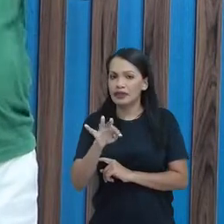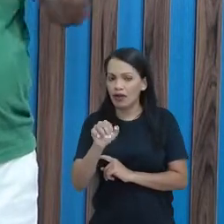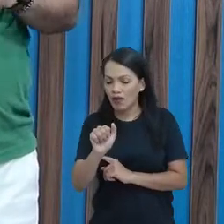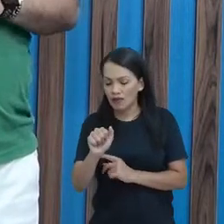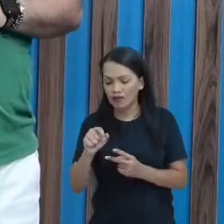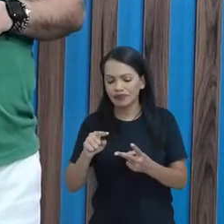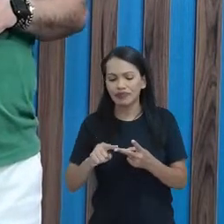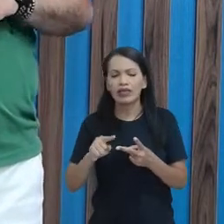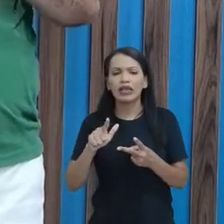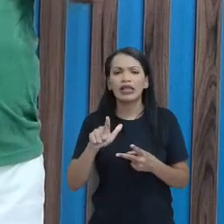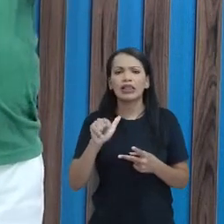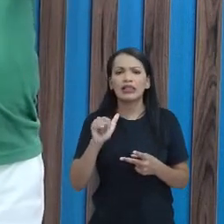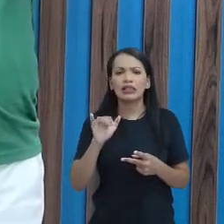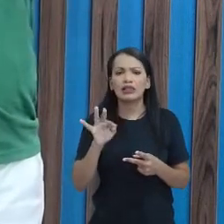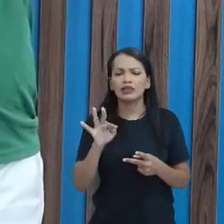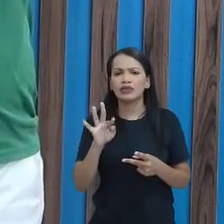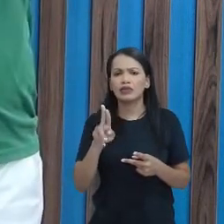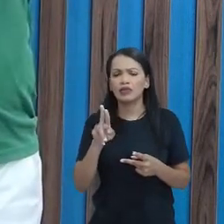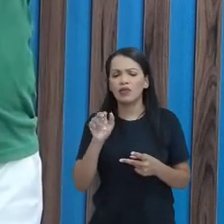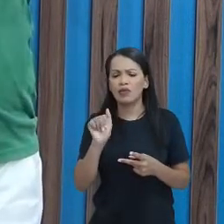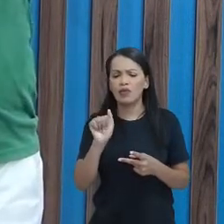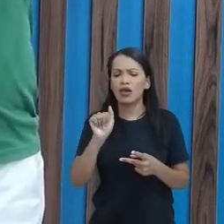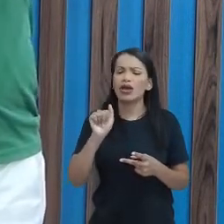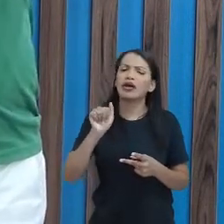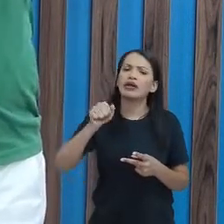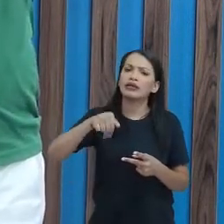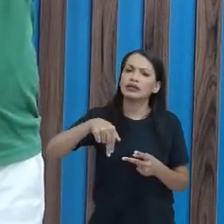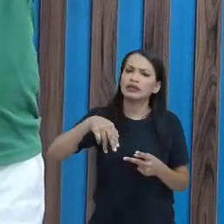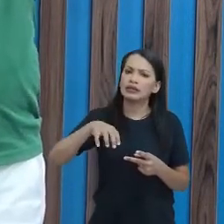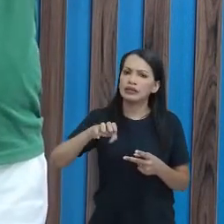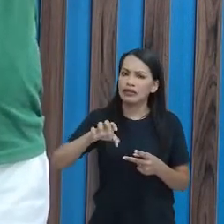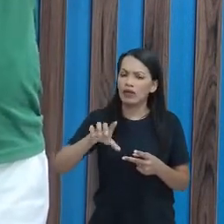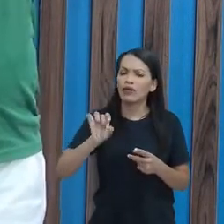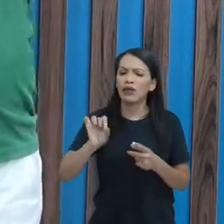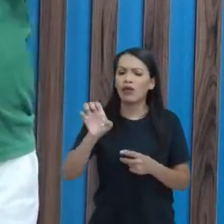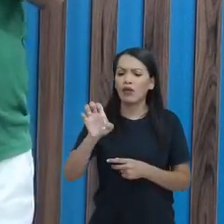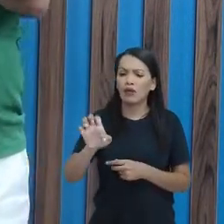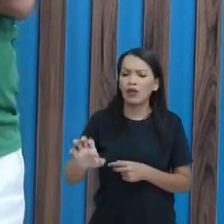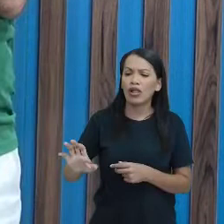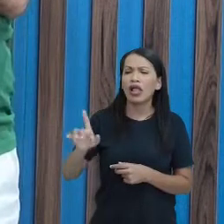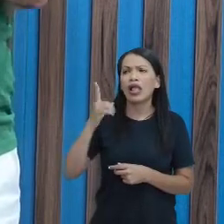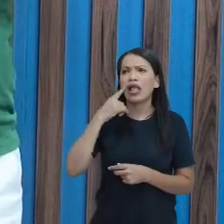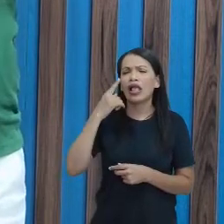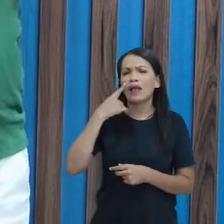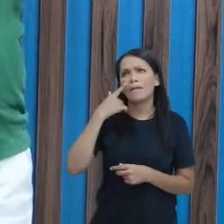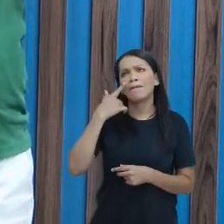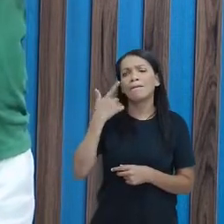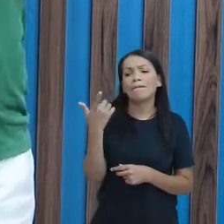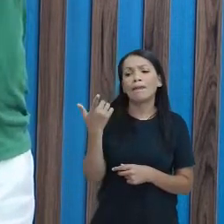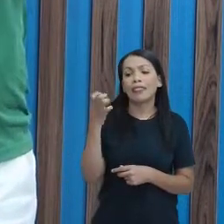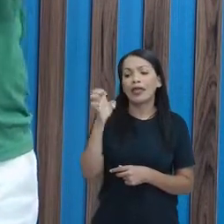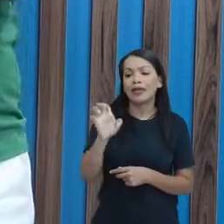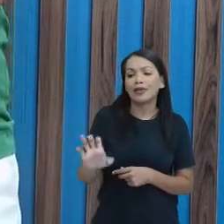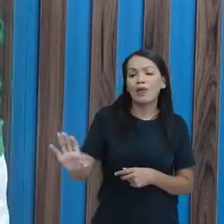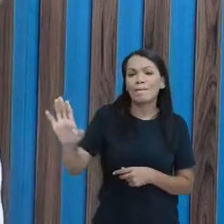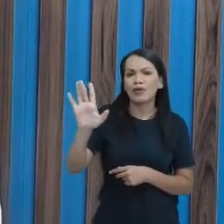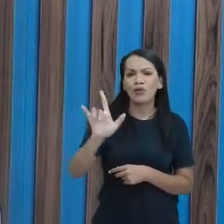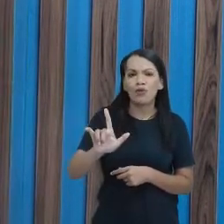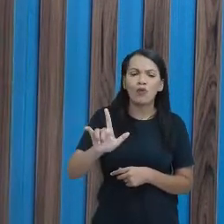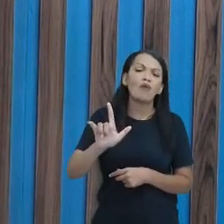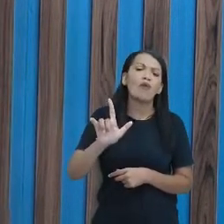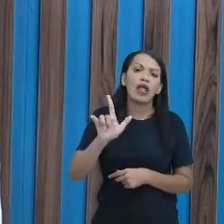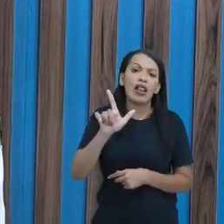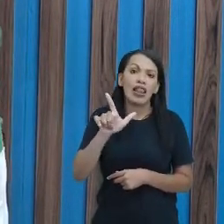países, né, chamados países do leste europeu, né, e alguns países, né, muito mais próximos ali